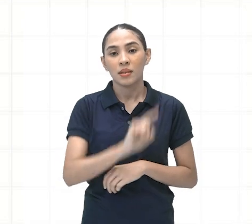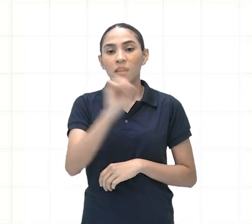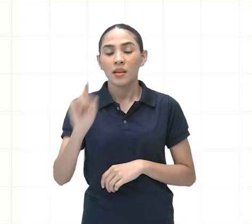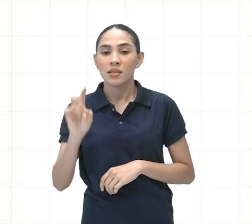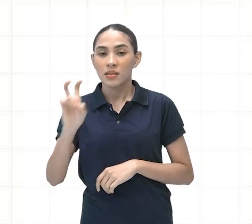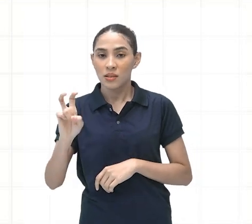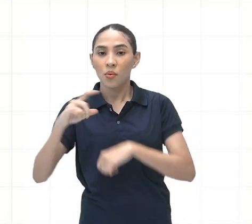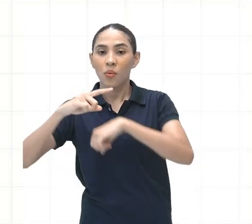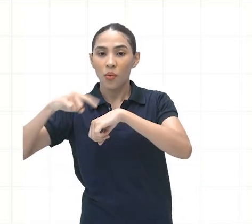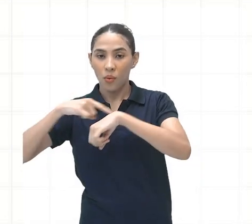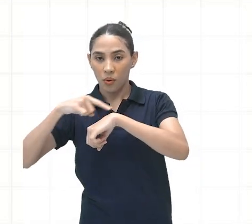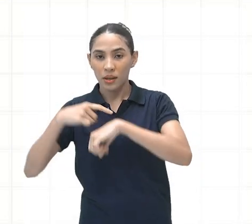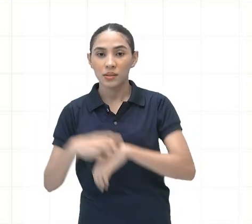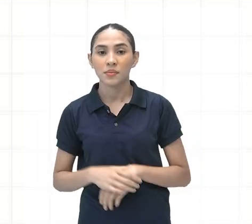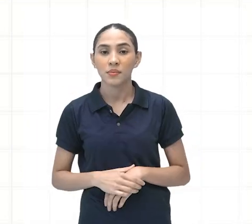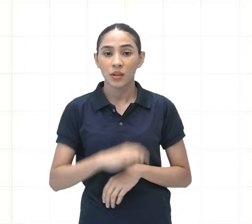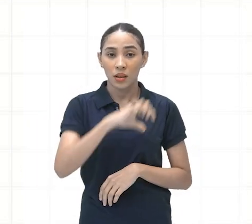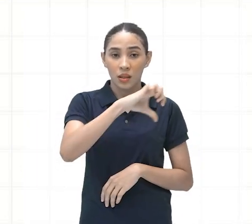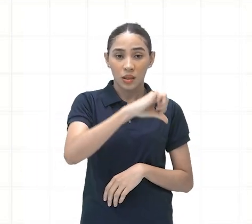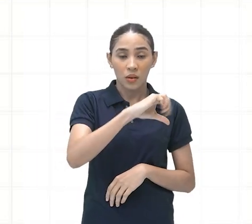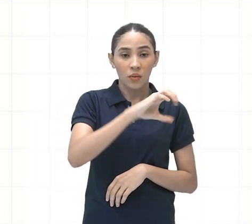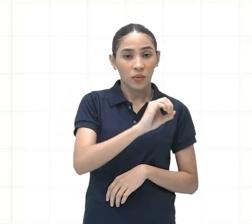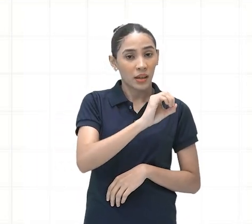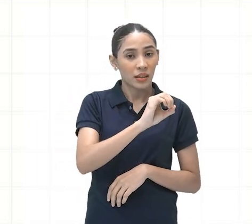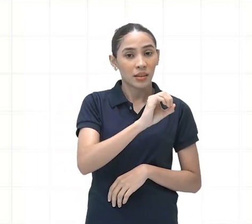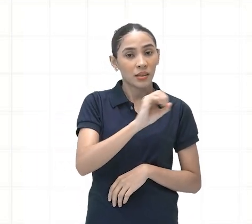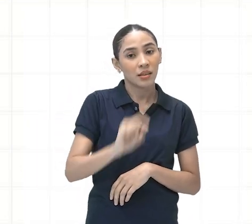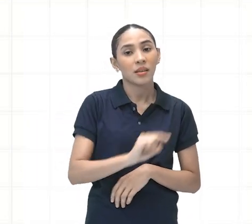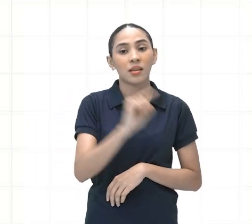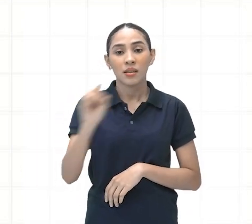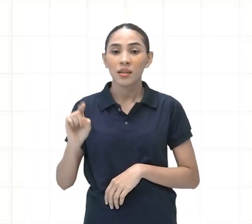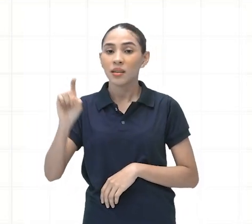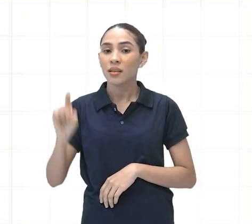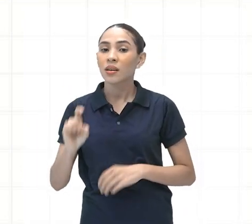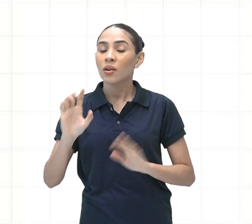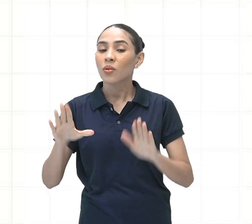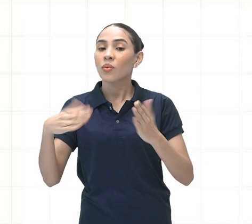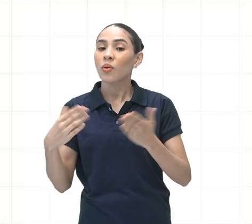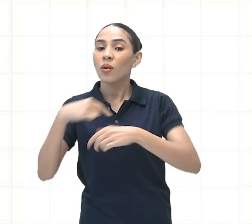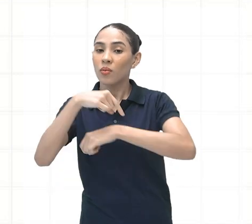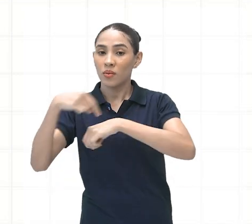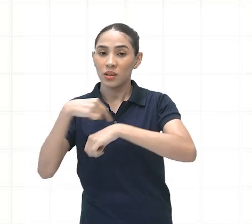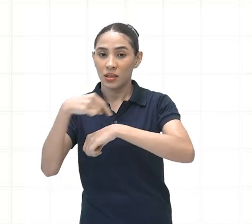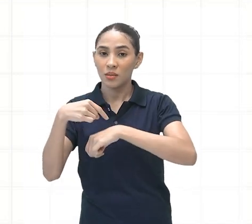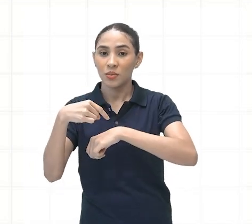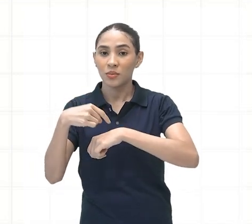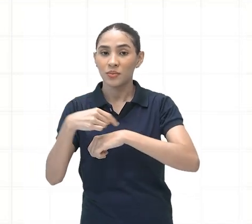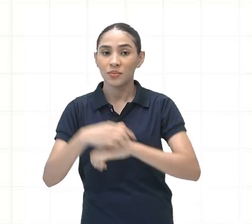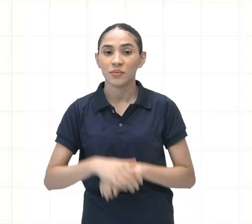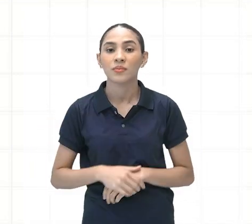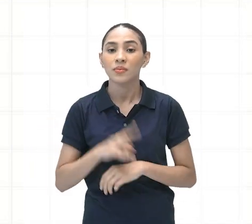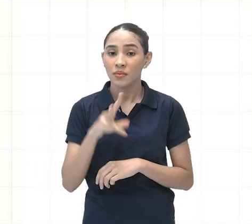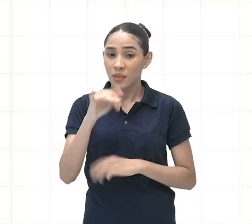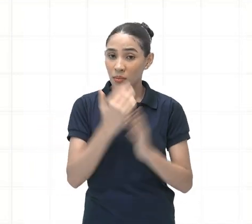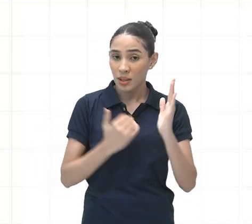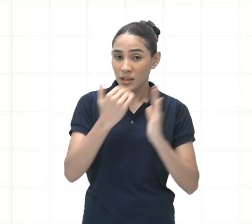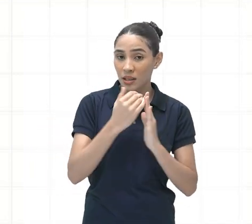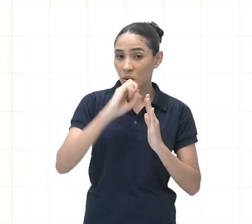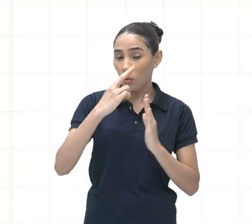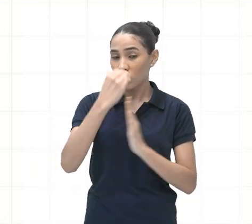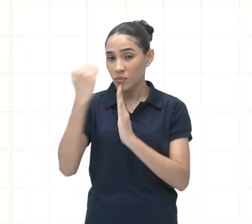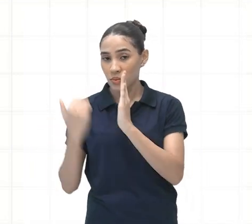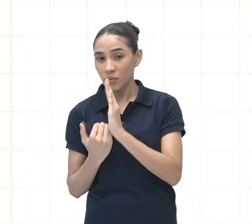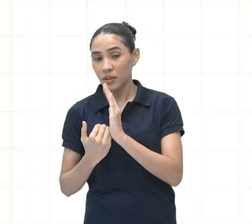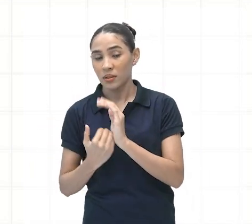gasta 5 horas. Então, se ele aumentar a velocidade, o que irá acontecer com o tempo? Vai aumentar ou vai